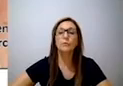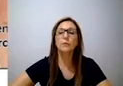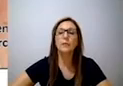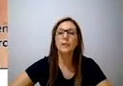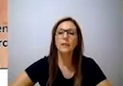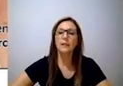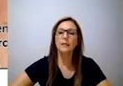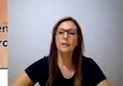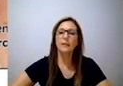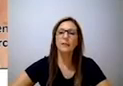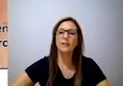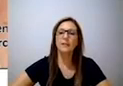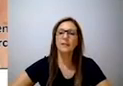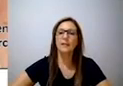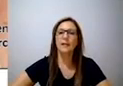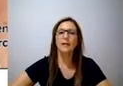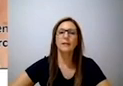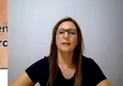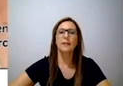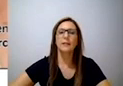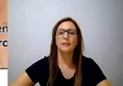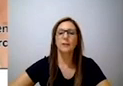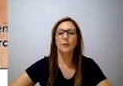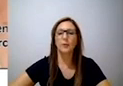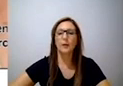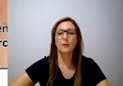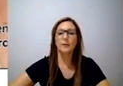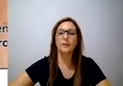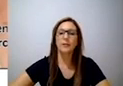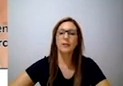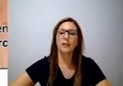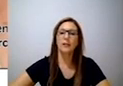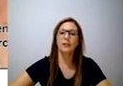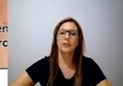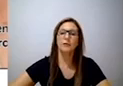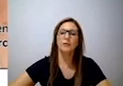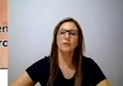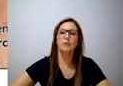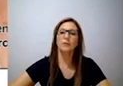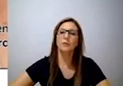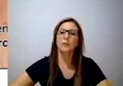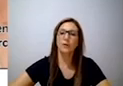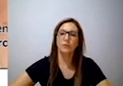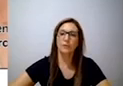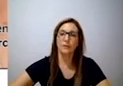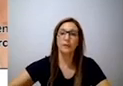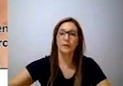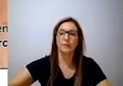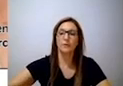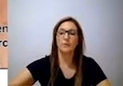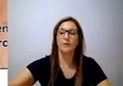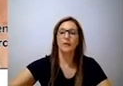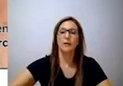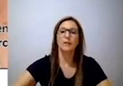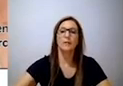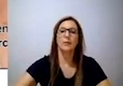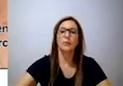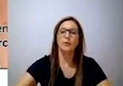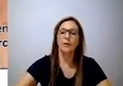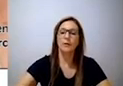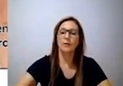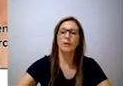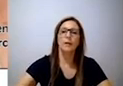todo. E na sífilis terciária, a gente tem problemas degenerativos dos órgãos internos. Então,